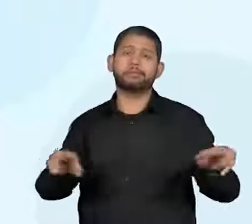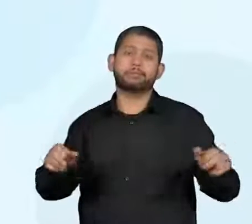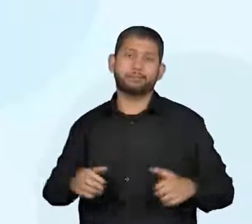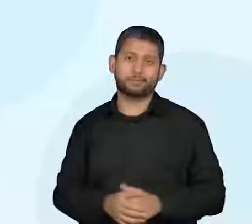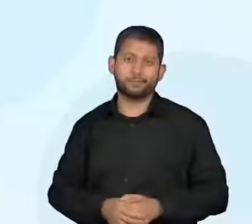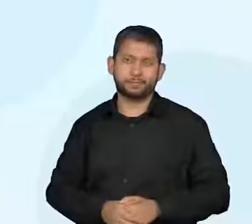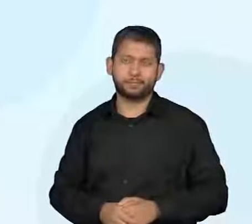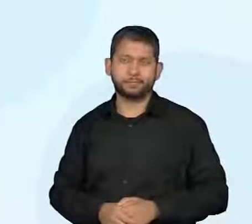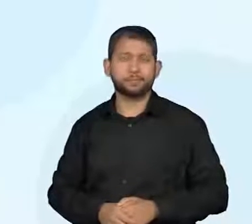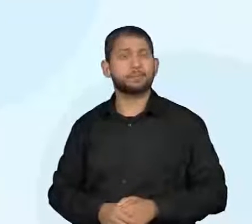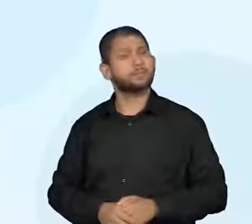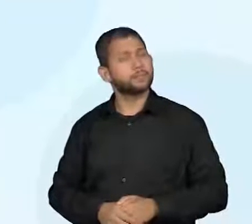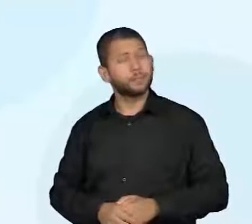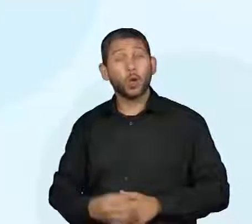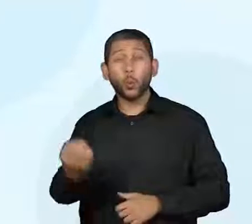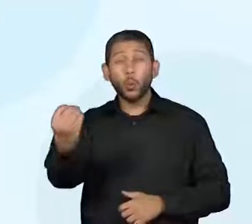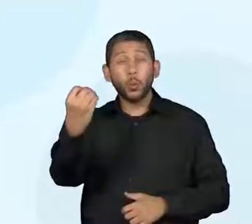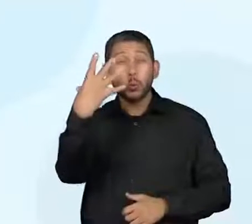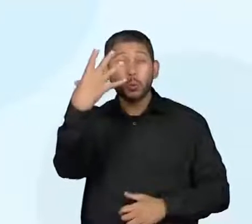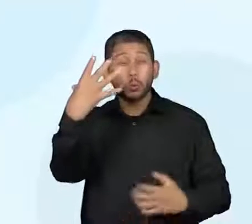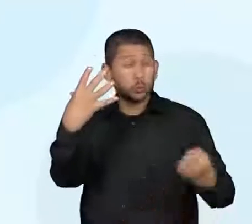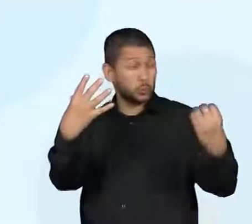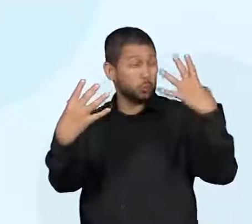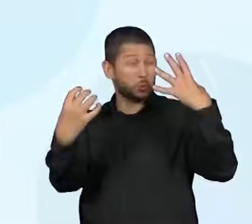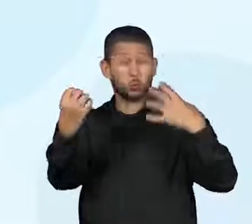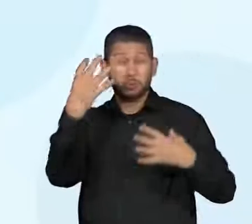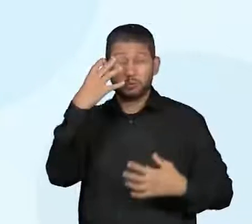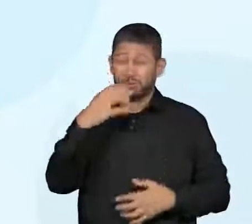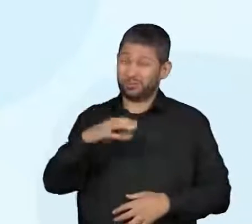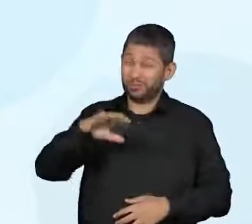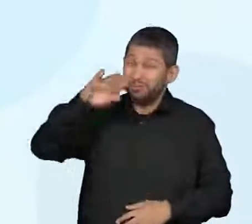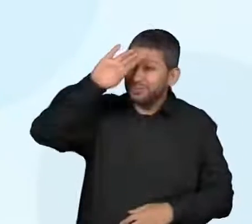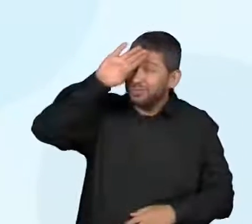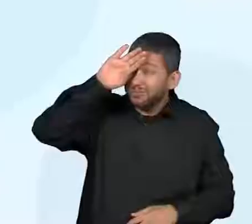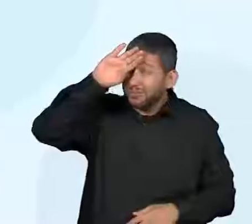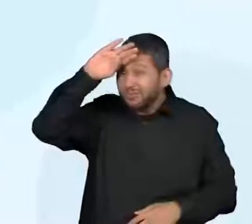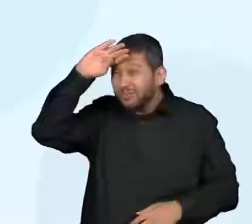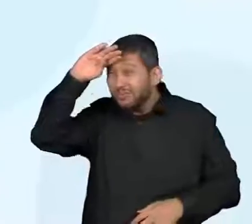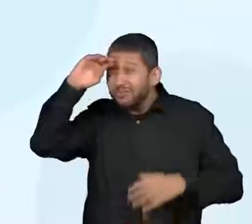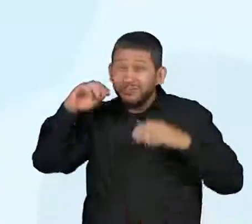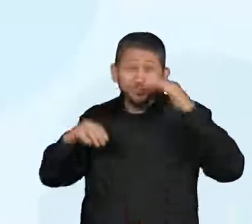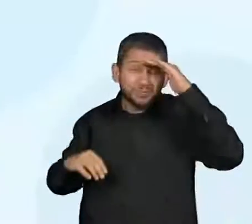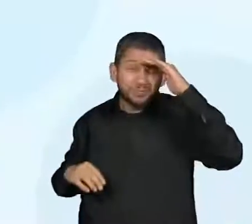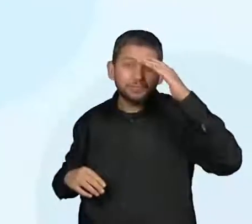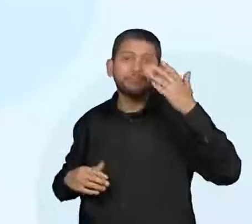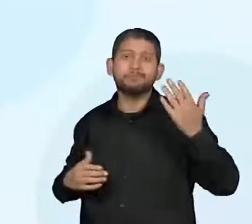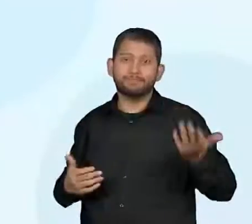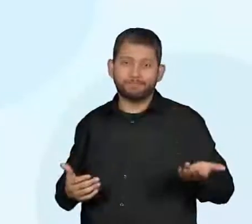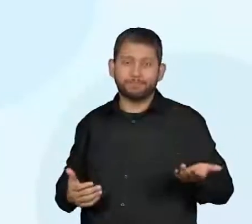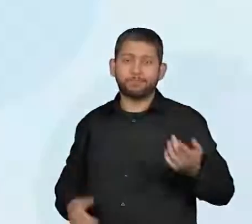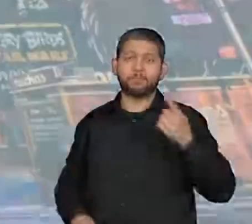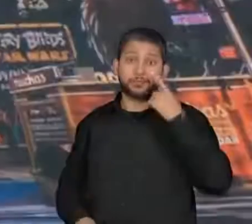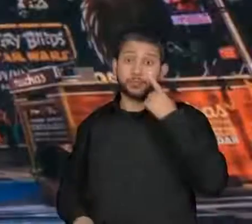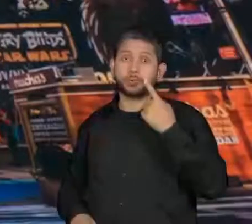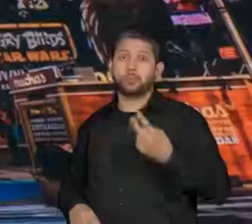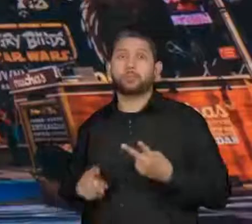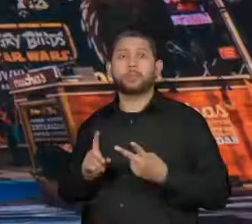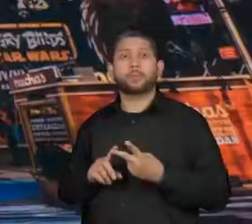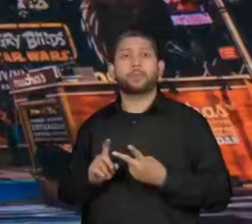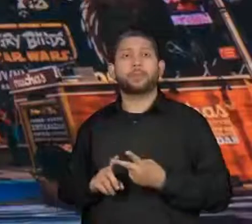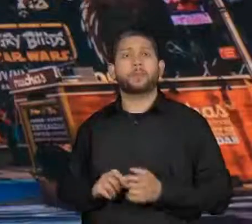vocês darem mais uma olhadinha nessa imagem para a gente poder passar para a próxima, tá certo? Olha lá.